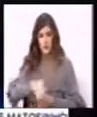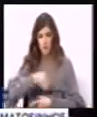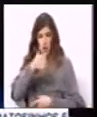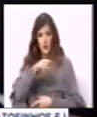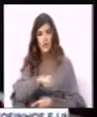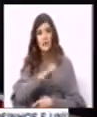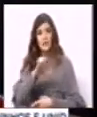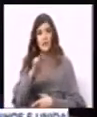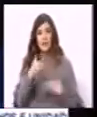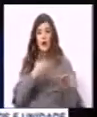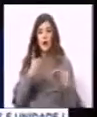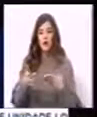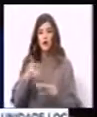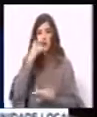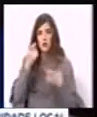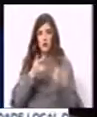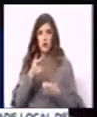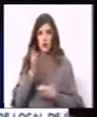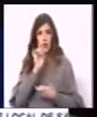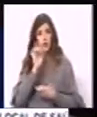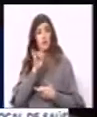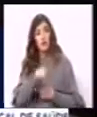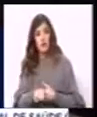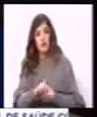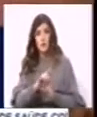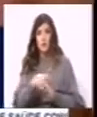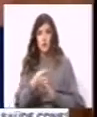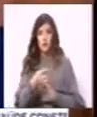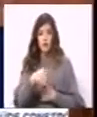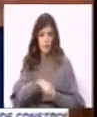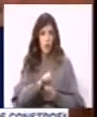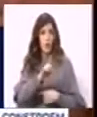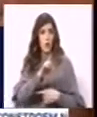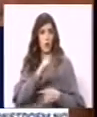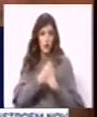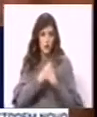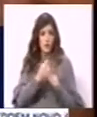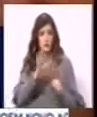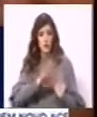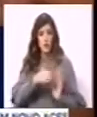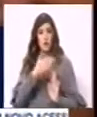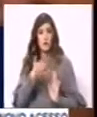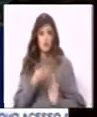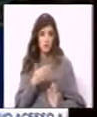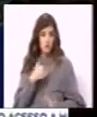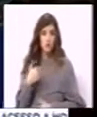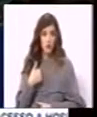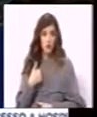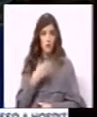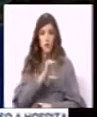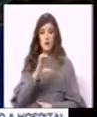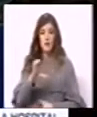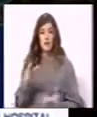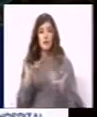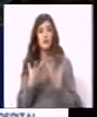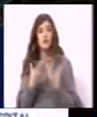ciência esteja ao serviço das pessoas, que o essencial são também aquelas que recorrem todos os dias ao Serviço Nacional de Saúde. A ciência e a saúde de mãos dadas em prol